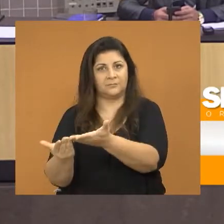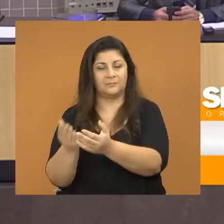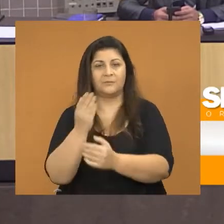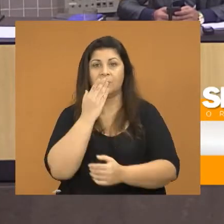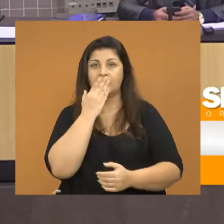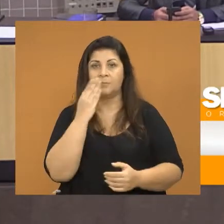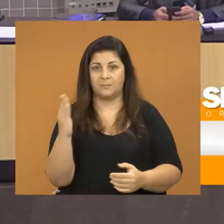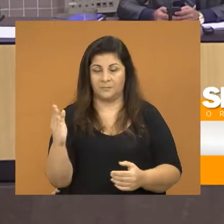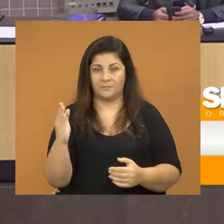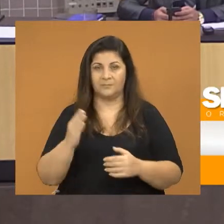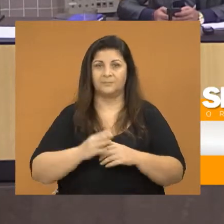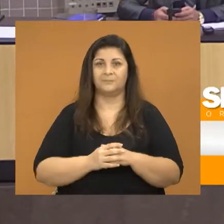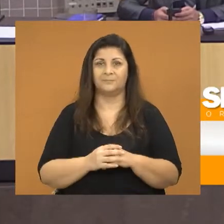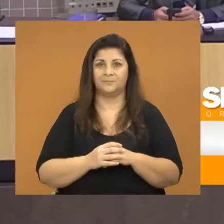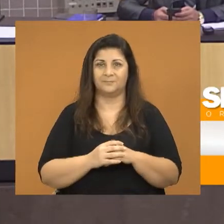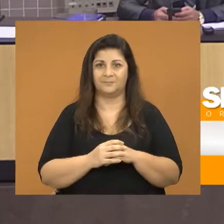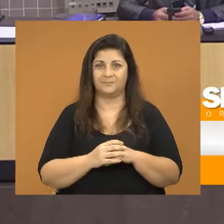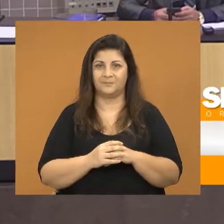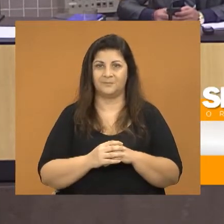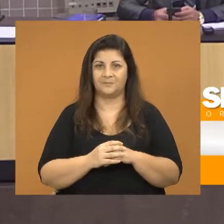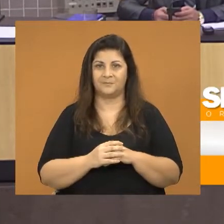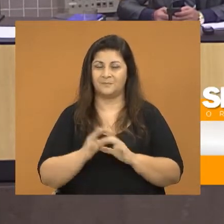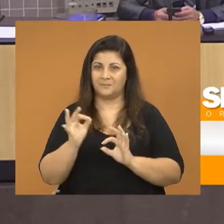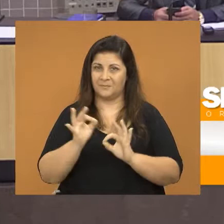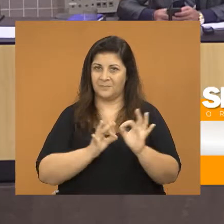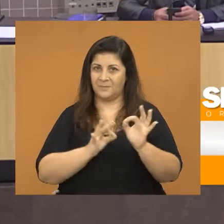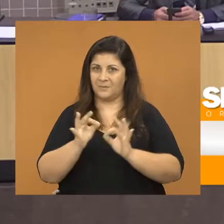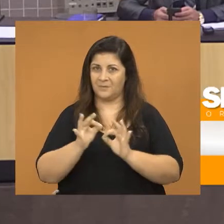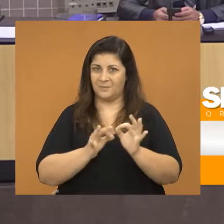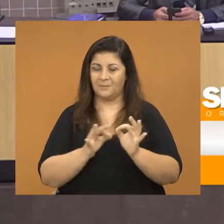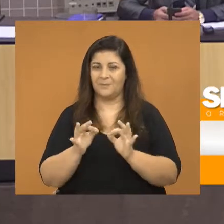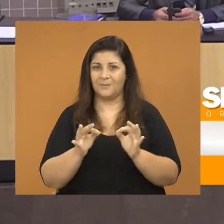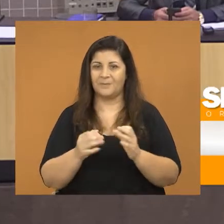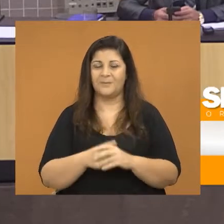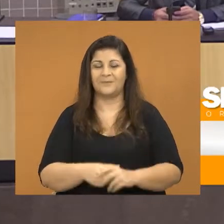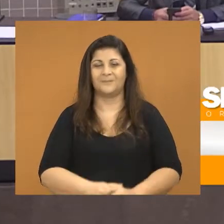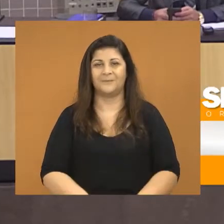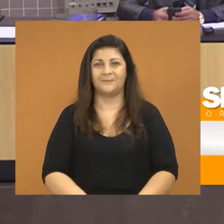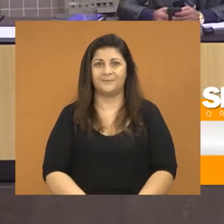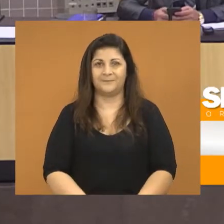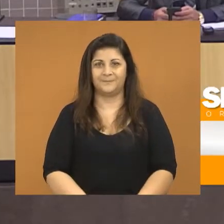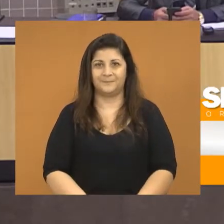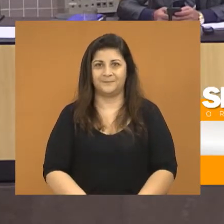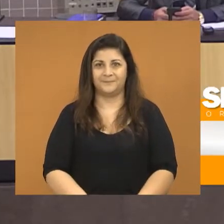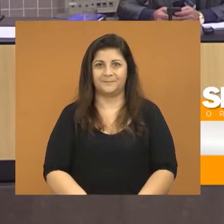ao cerimonial da casa que desempenhe o seu protocolo.